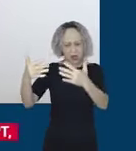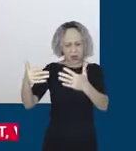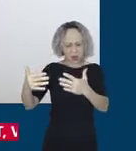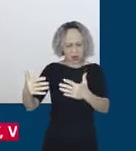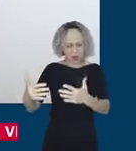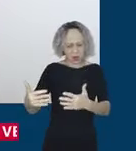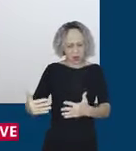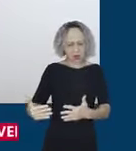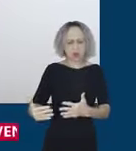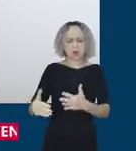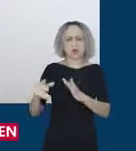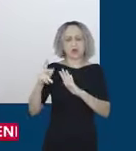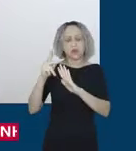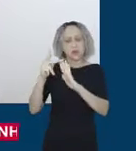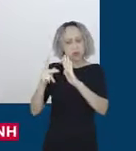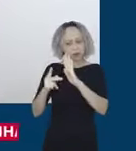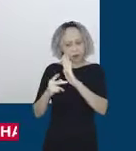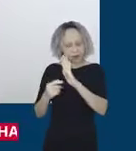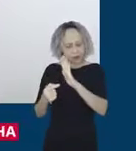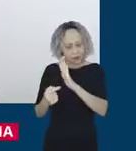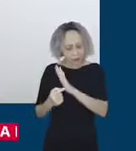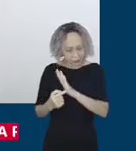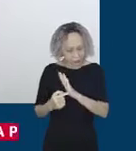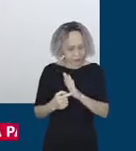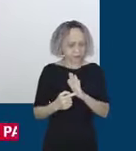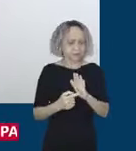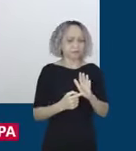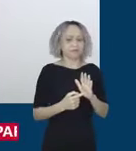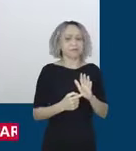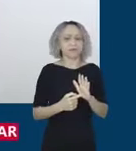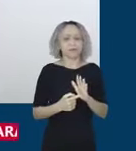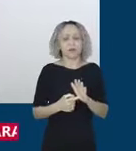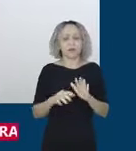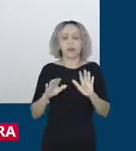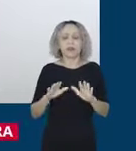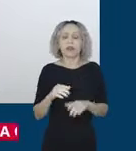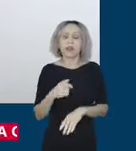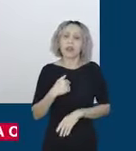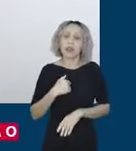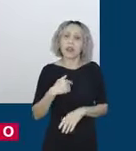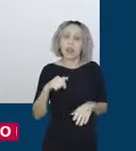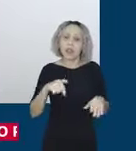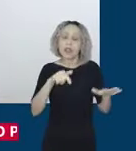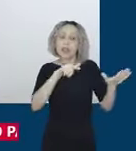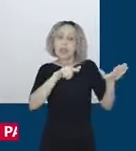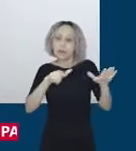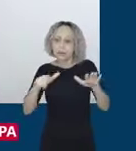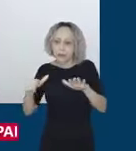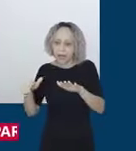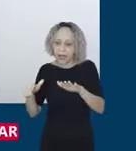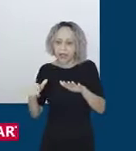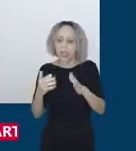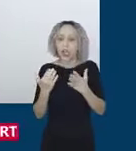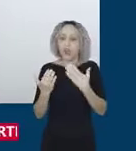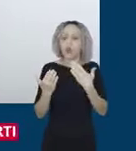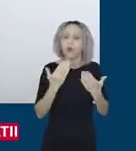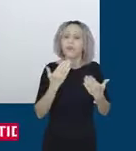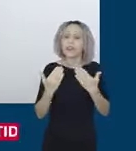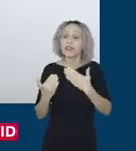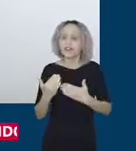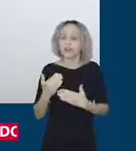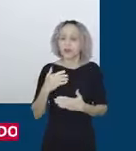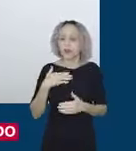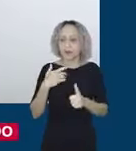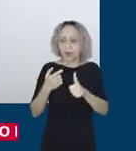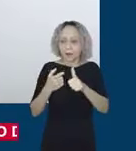eu falei sobre esse tema com a minha primeira suplente, que eu digo isso com orgulho, que é deputada federal agora, que é